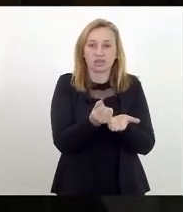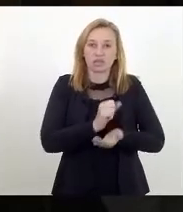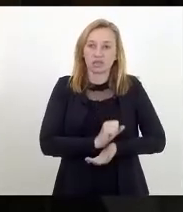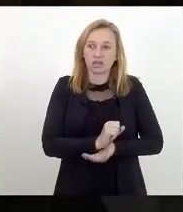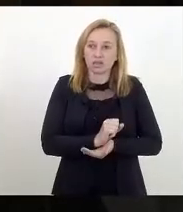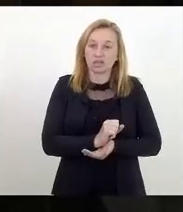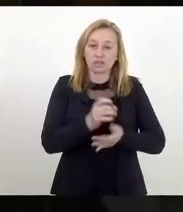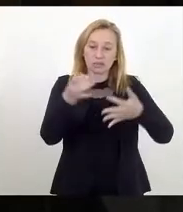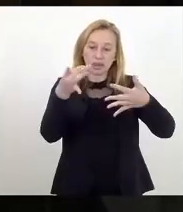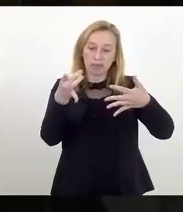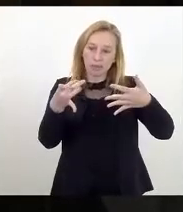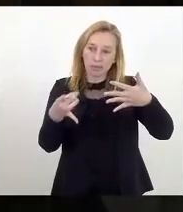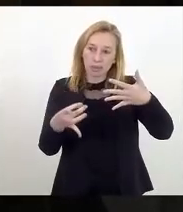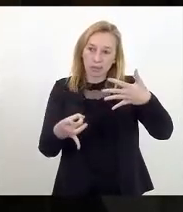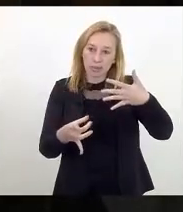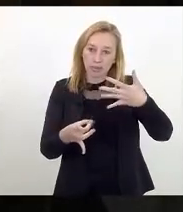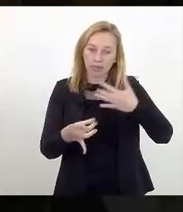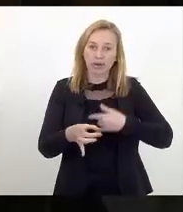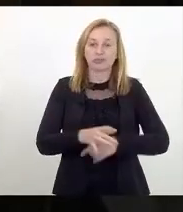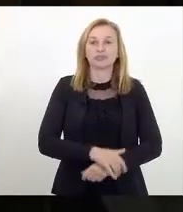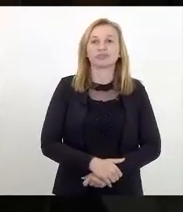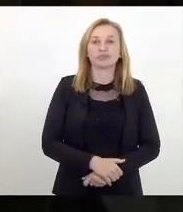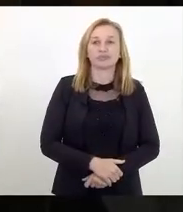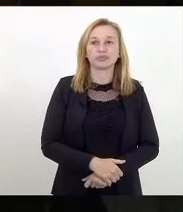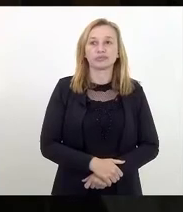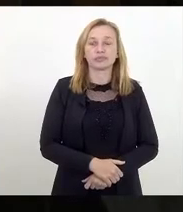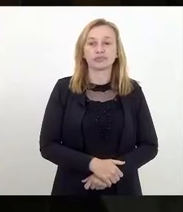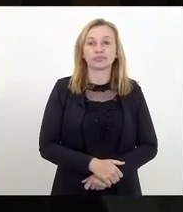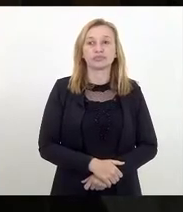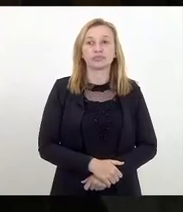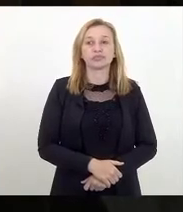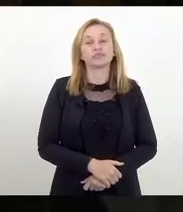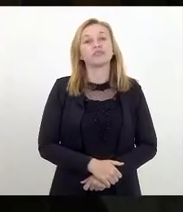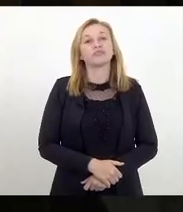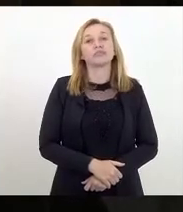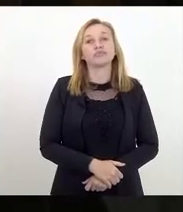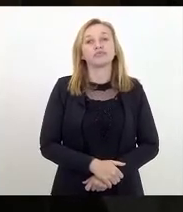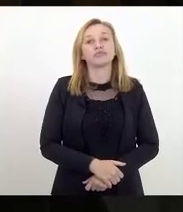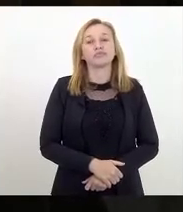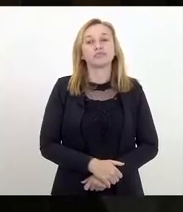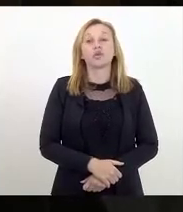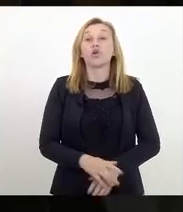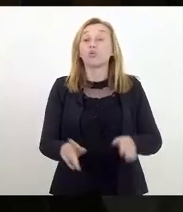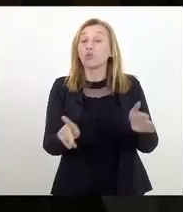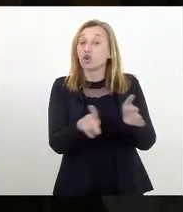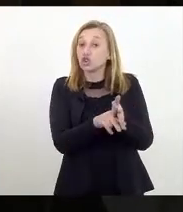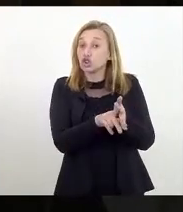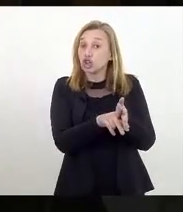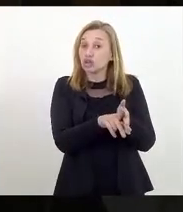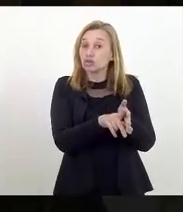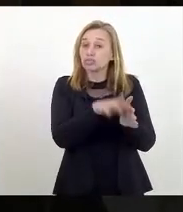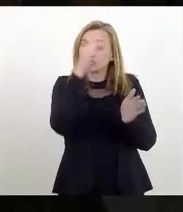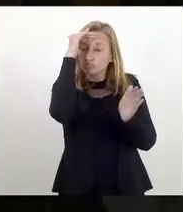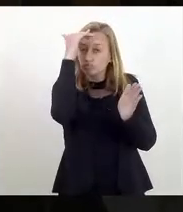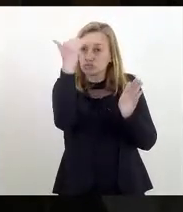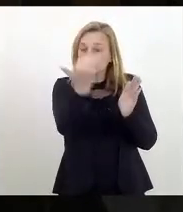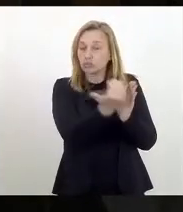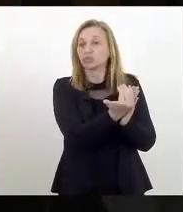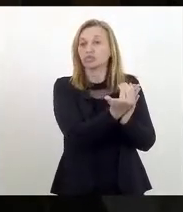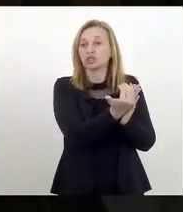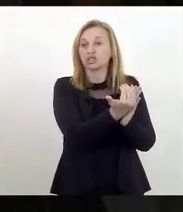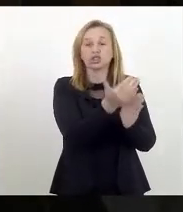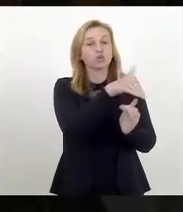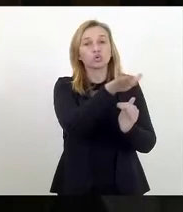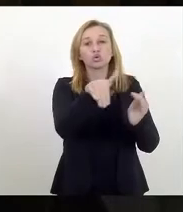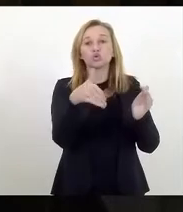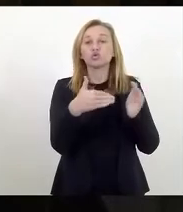detalhada. Então, por via de consequência, o projeto cumpriu todos